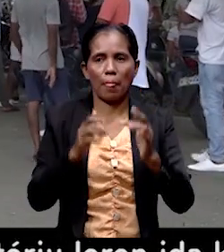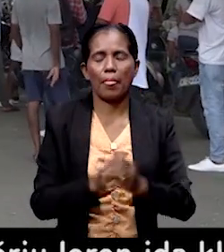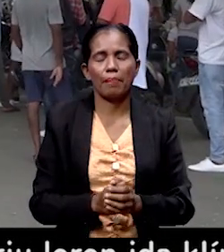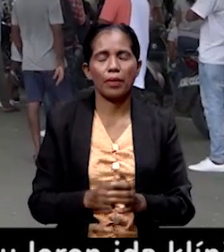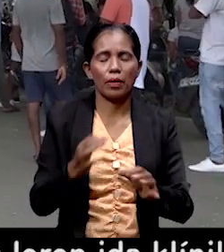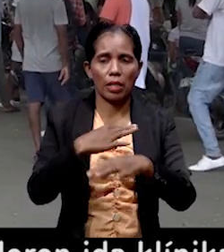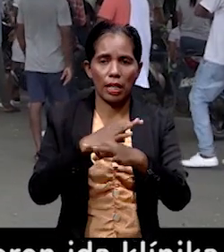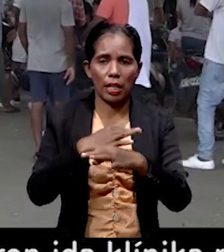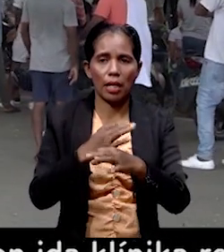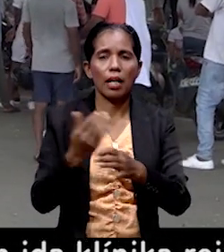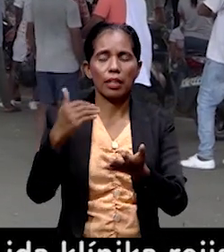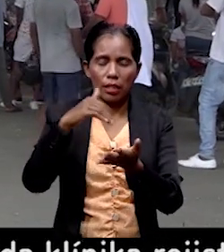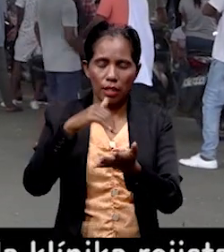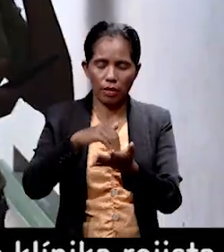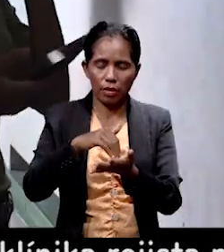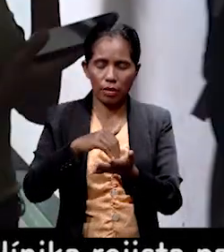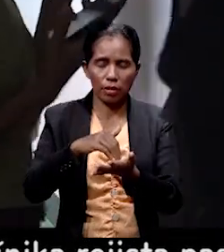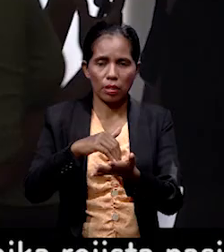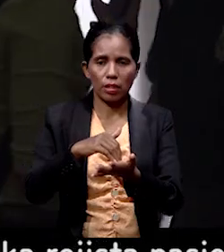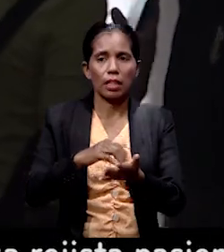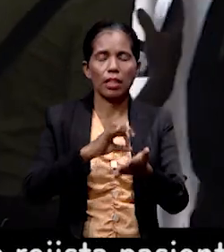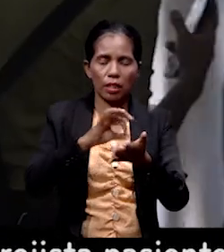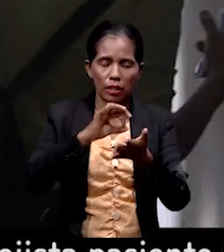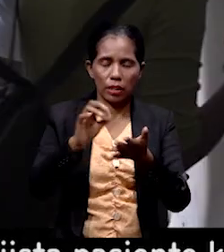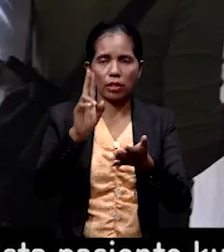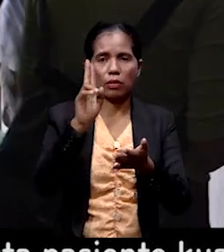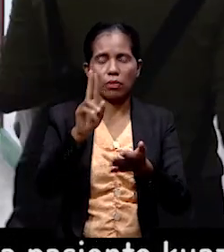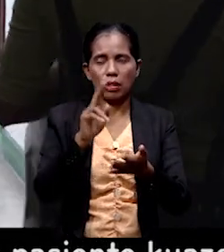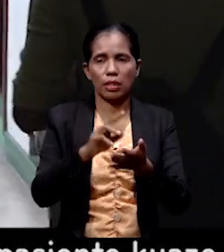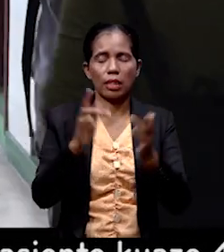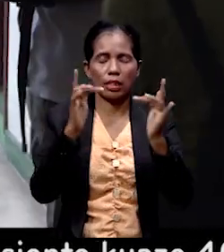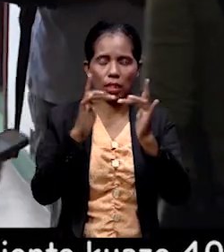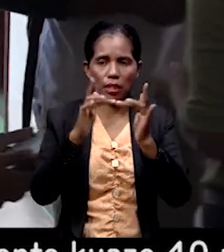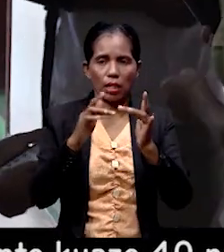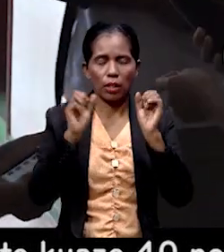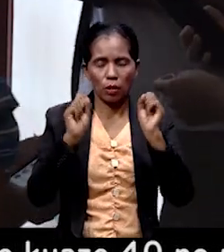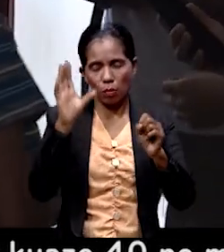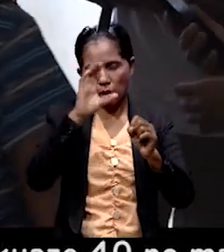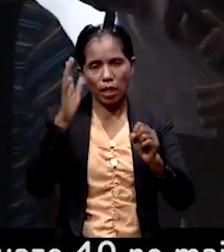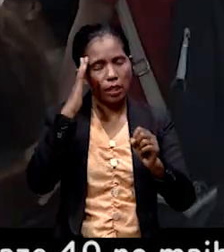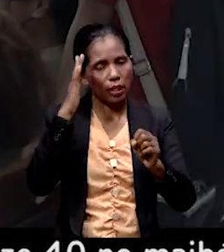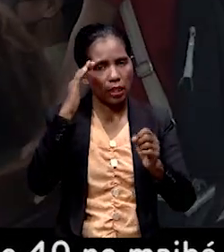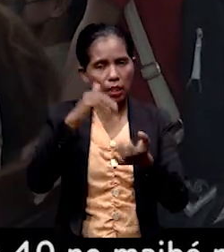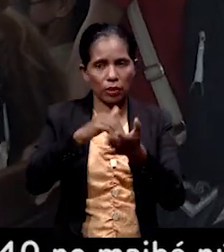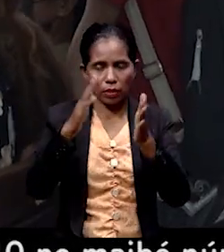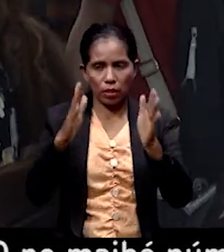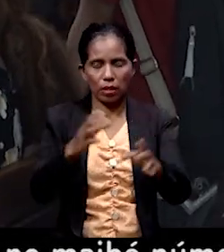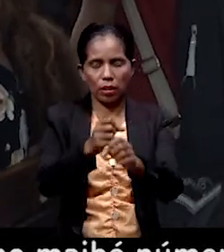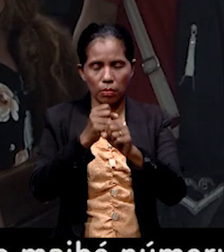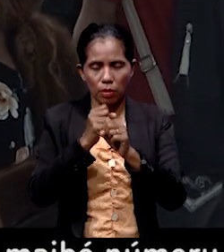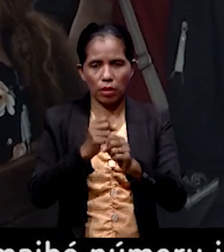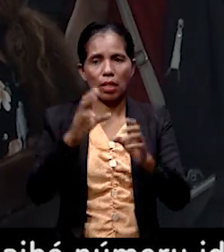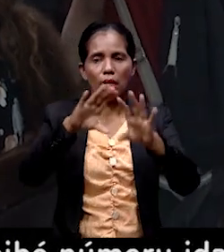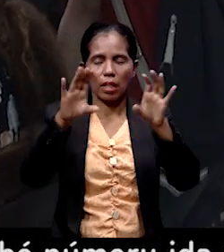recuperação aula presencial no resista online a fácil sira, atu identifica estudante sira nebe simo ou na propinas no cartão